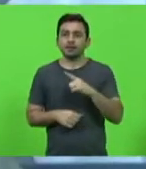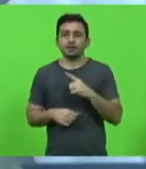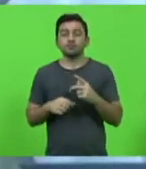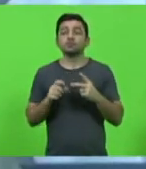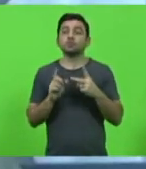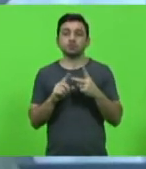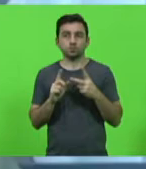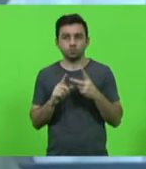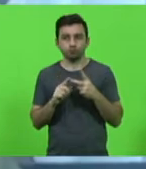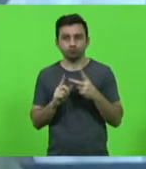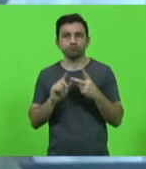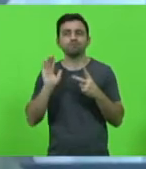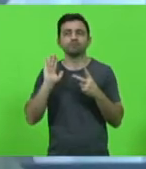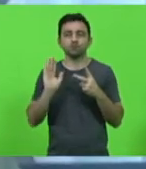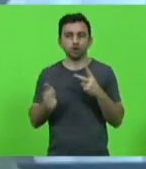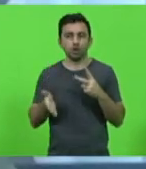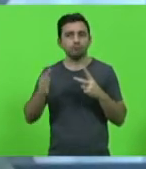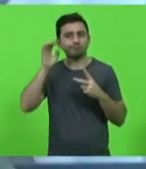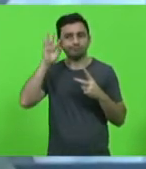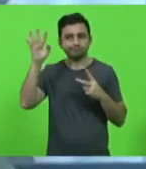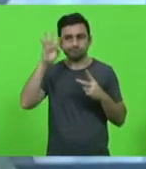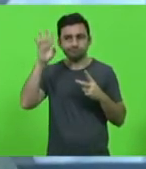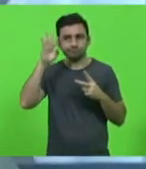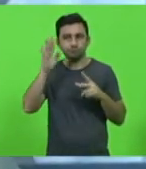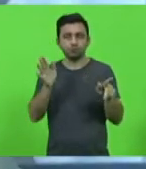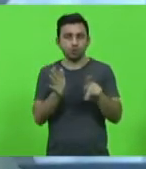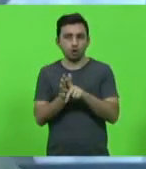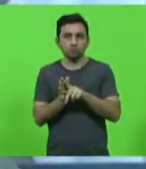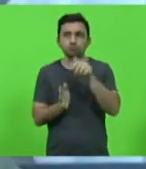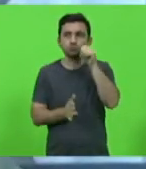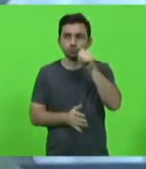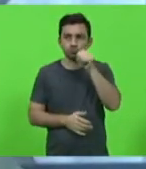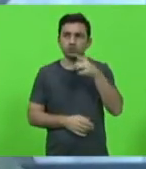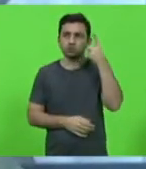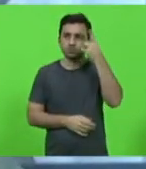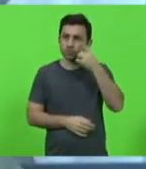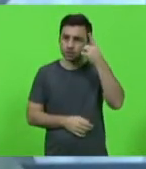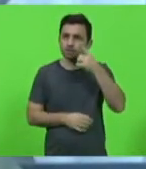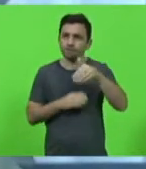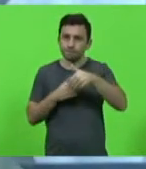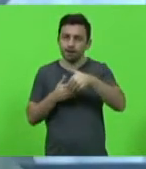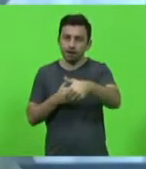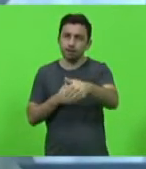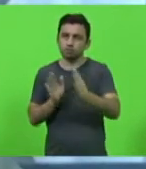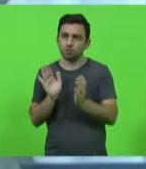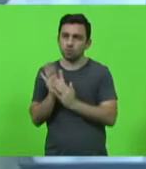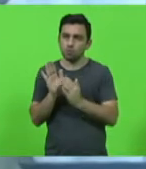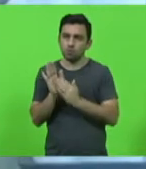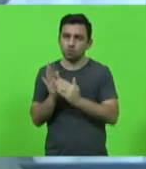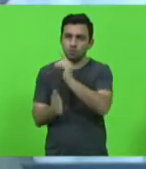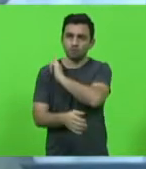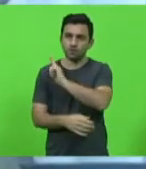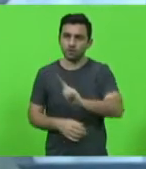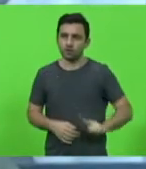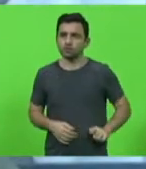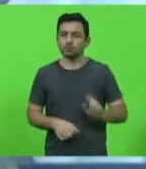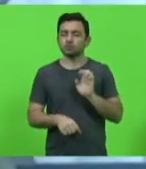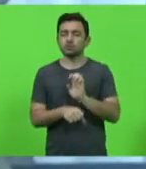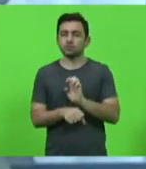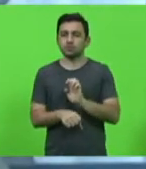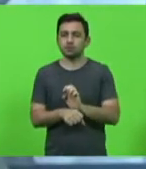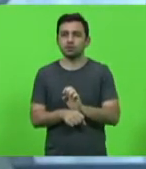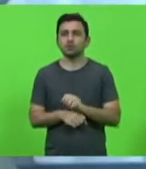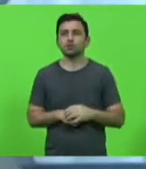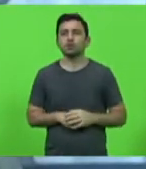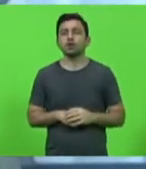ação já, né, pensado pelas deputadas e que nós vamos propor ao governo do estado para que